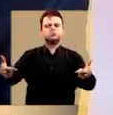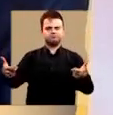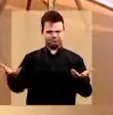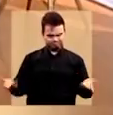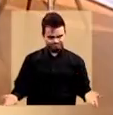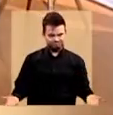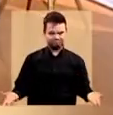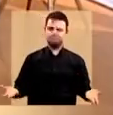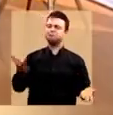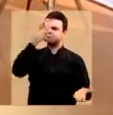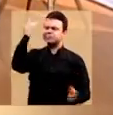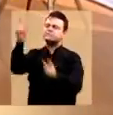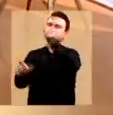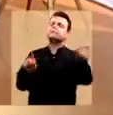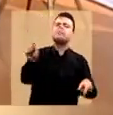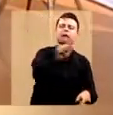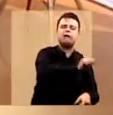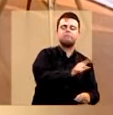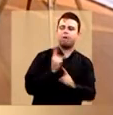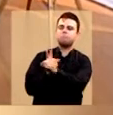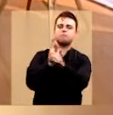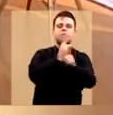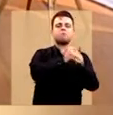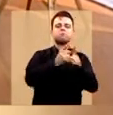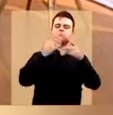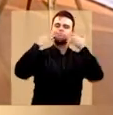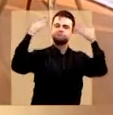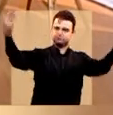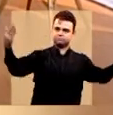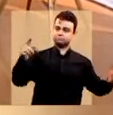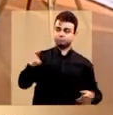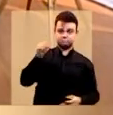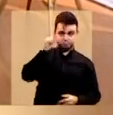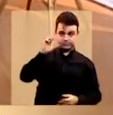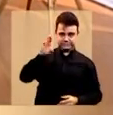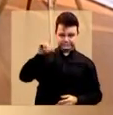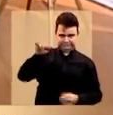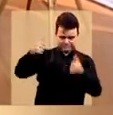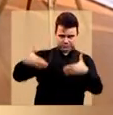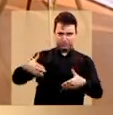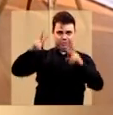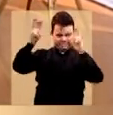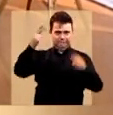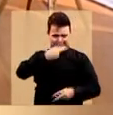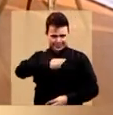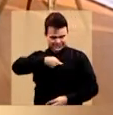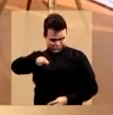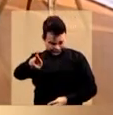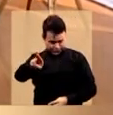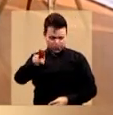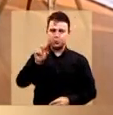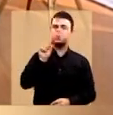negros? Exatamente. Quem são os negros? Né? Sobre a fala da Cecília, a questão da religiosidade,